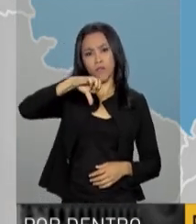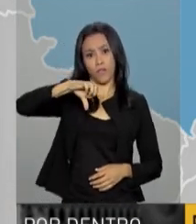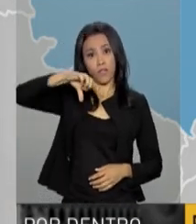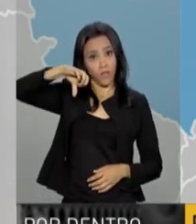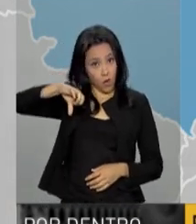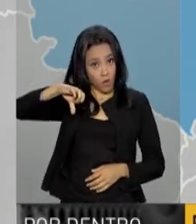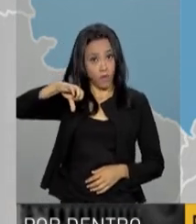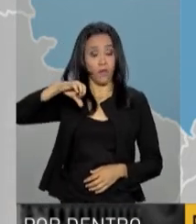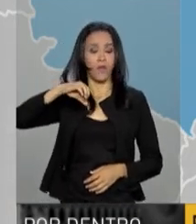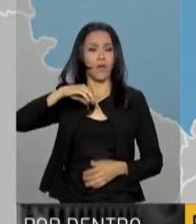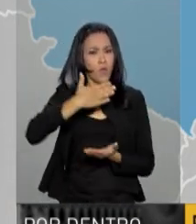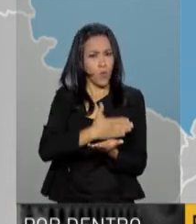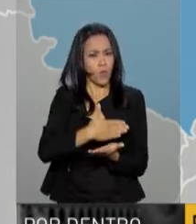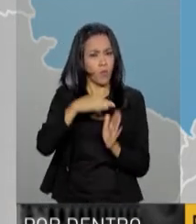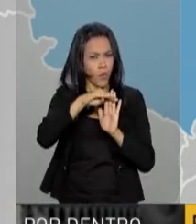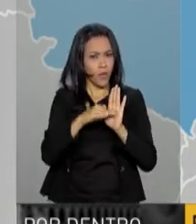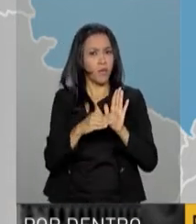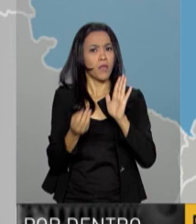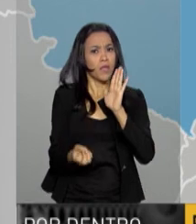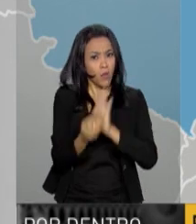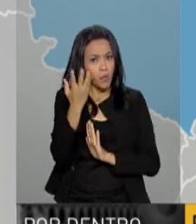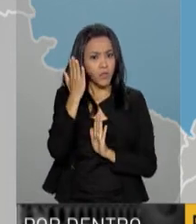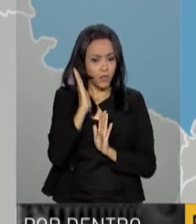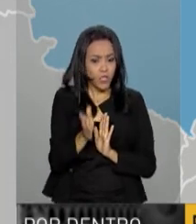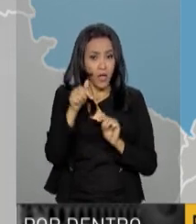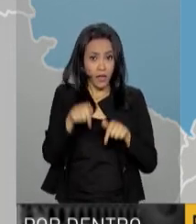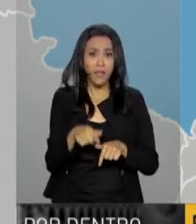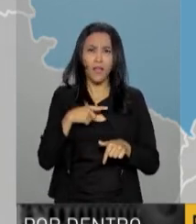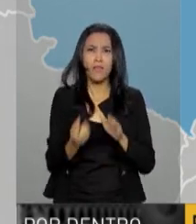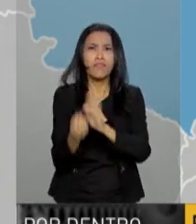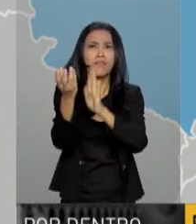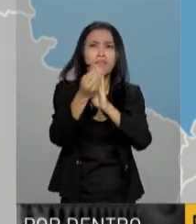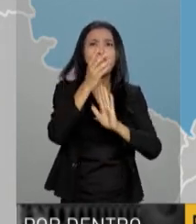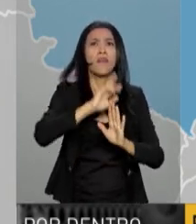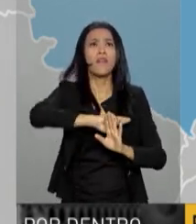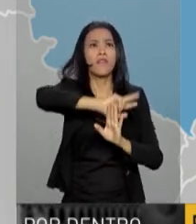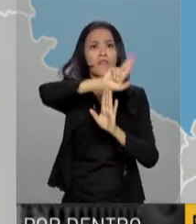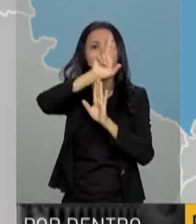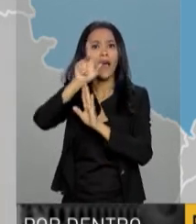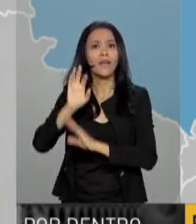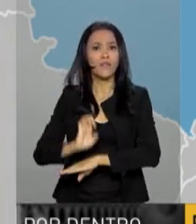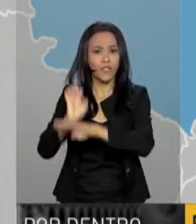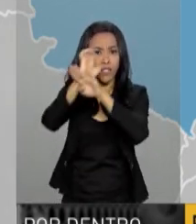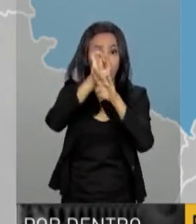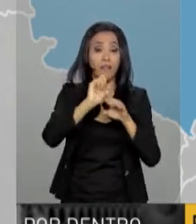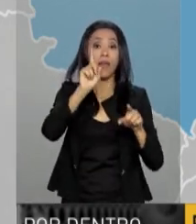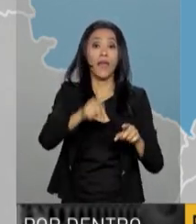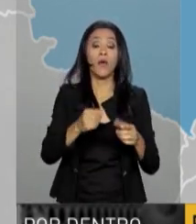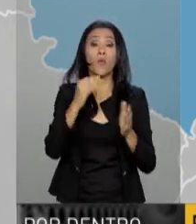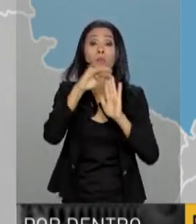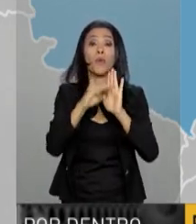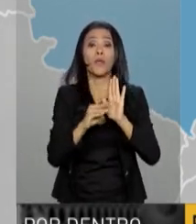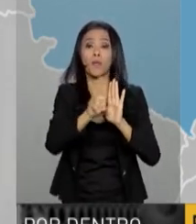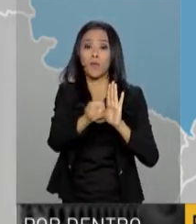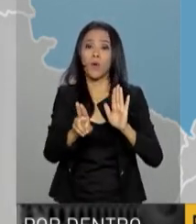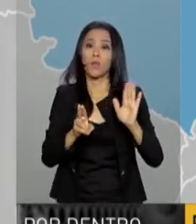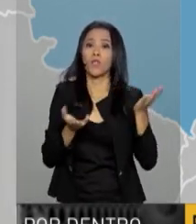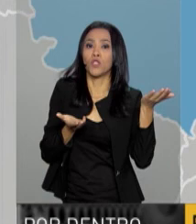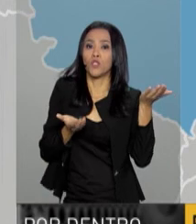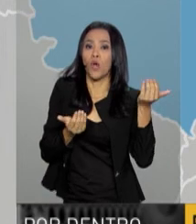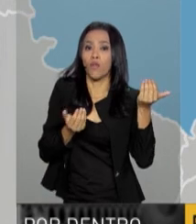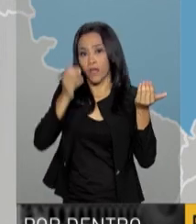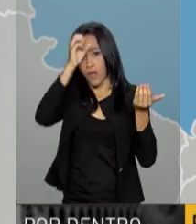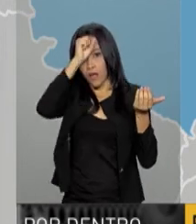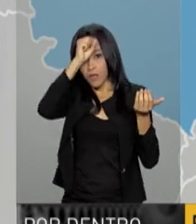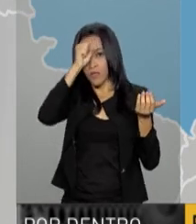e começou aqui mas já está em vários outros estados que o programa jovem aprendiz executado desde 99 pela fundação